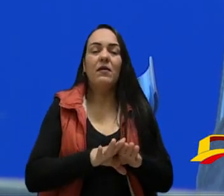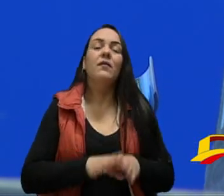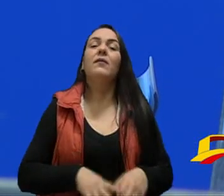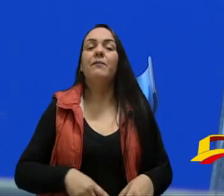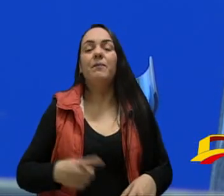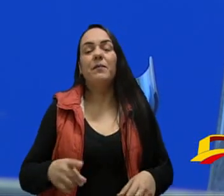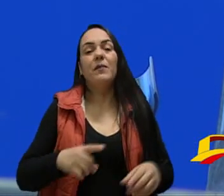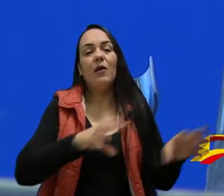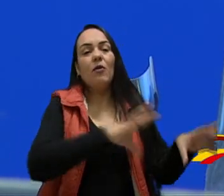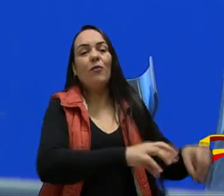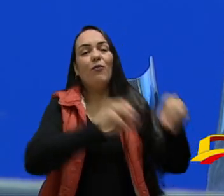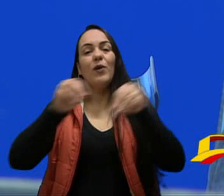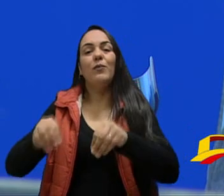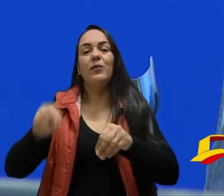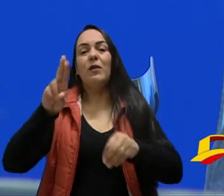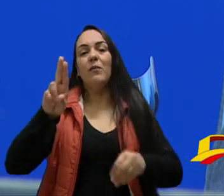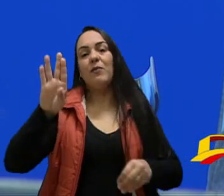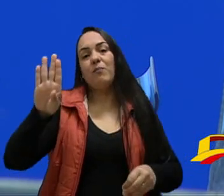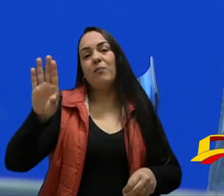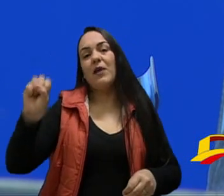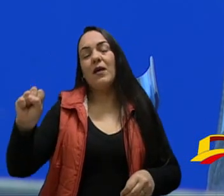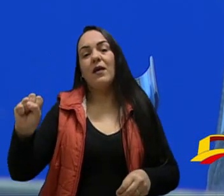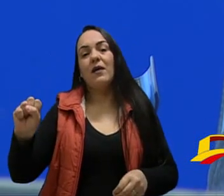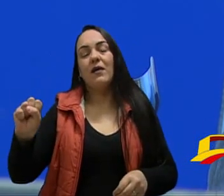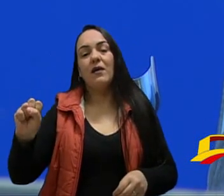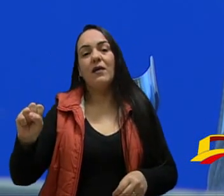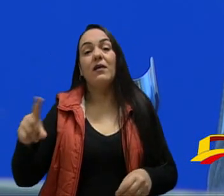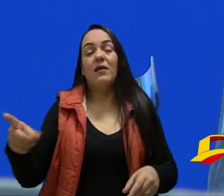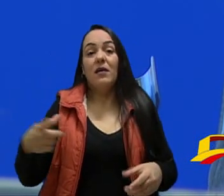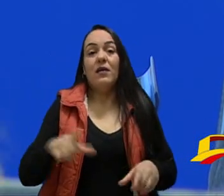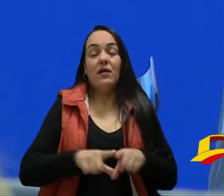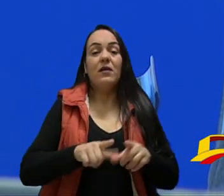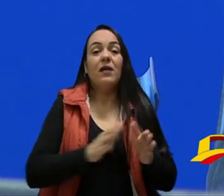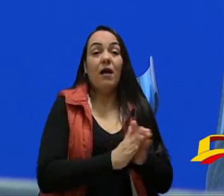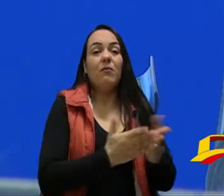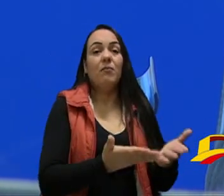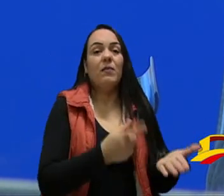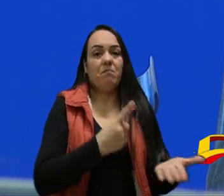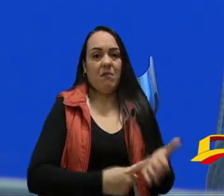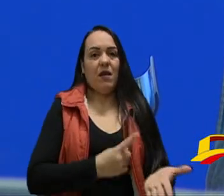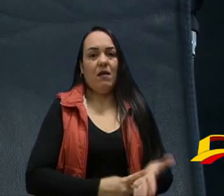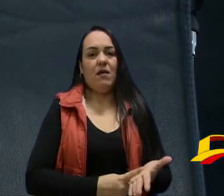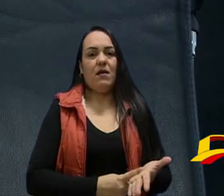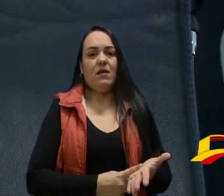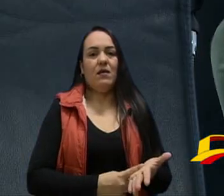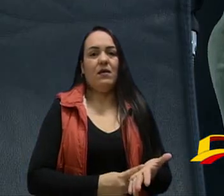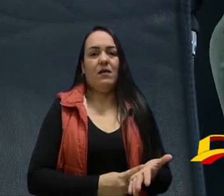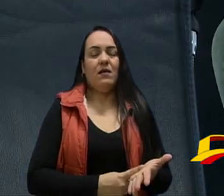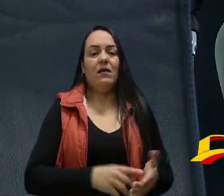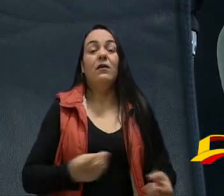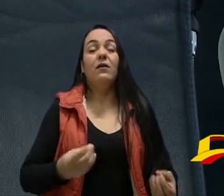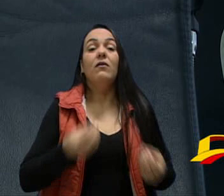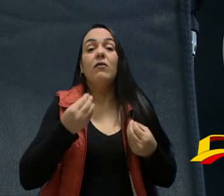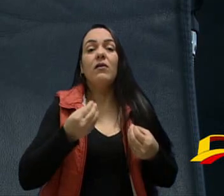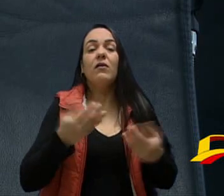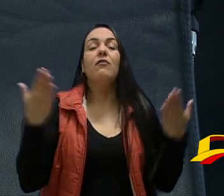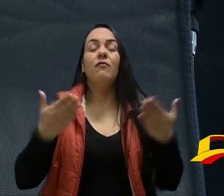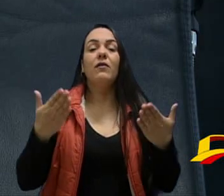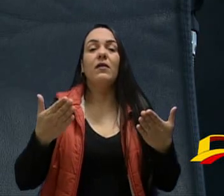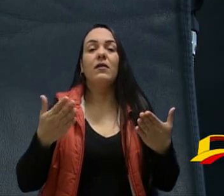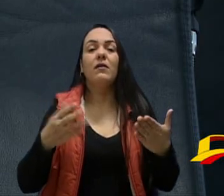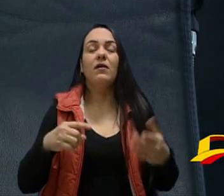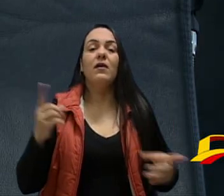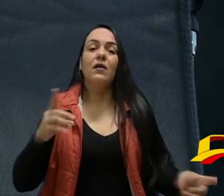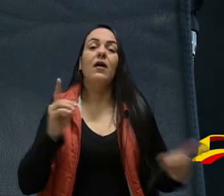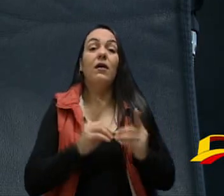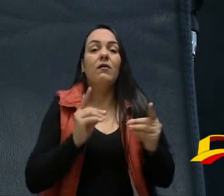que ou destinar para outra unidade já está aberto agenda tranquilidade o que eu tava falando hoje a gente